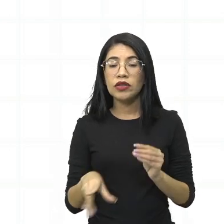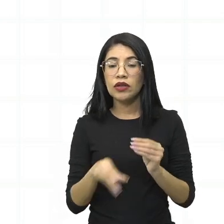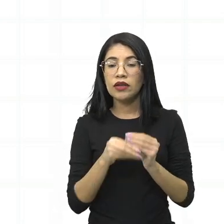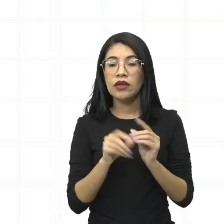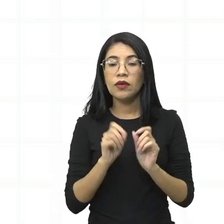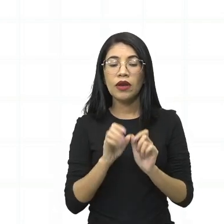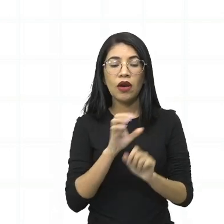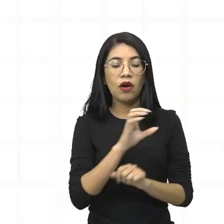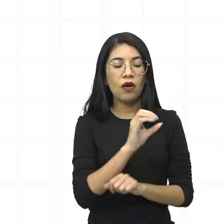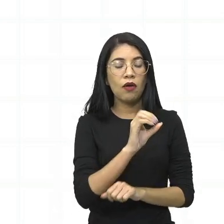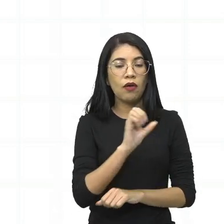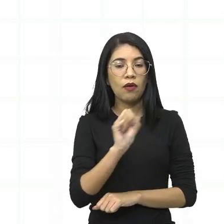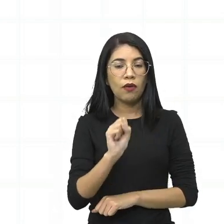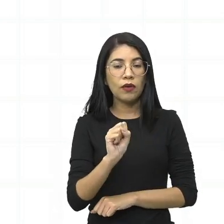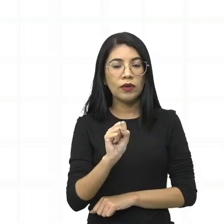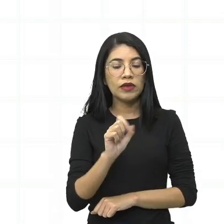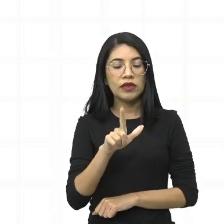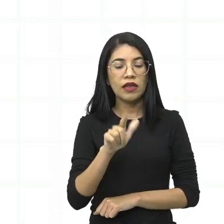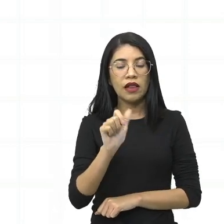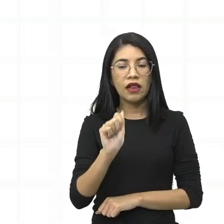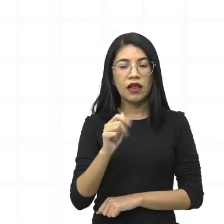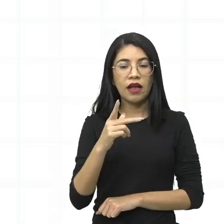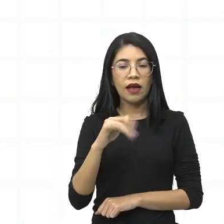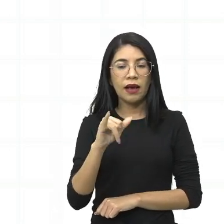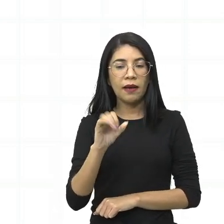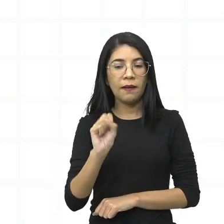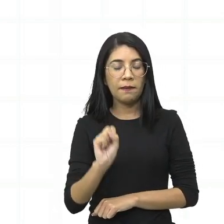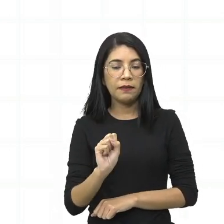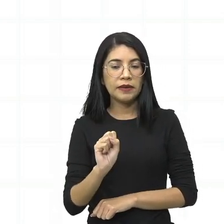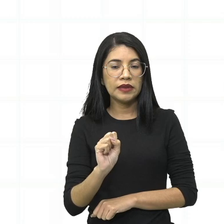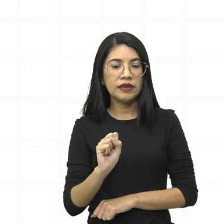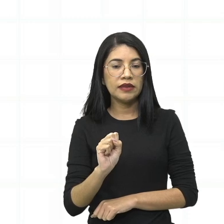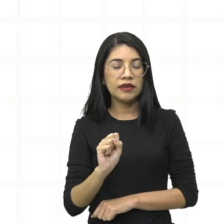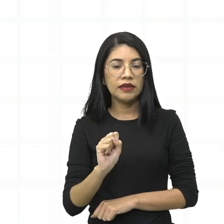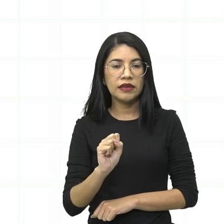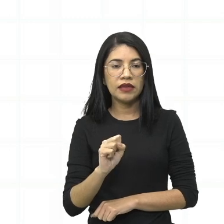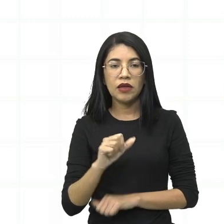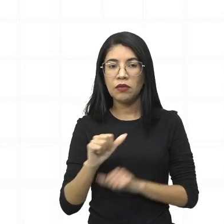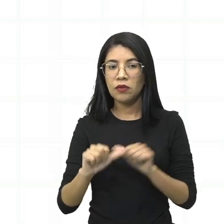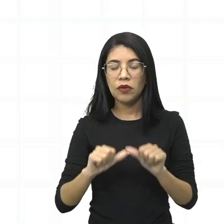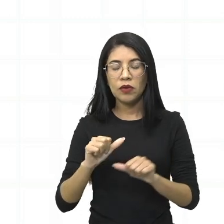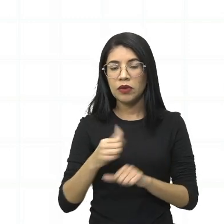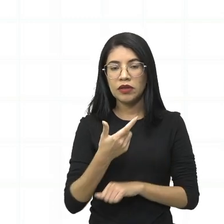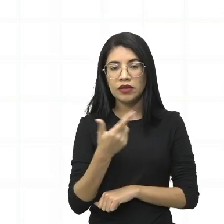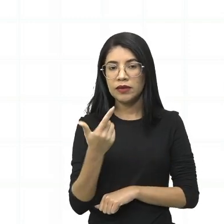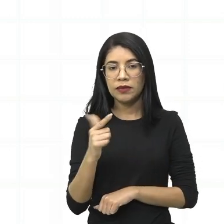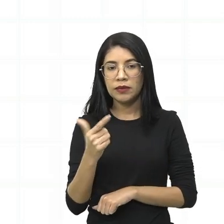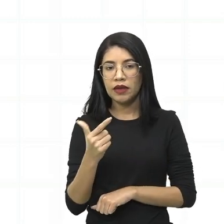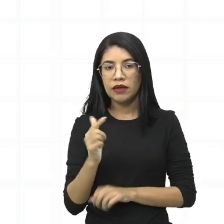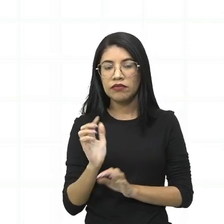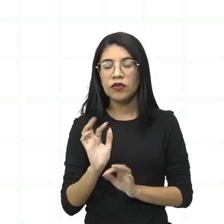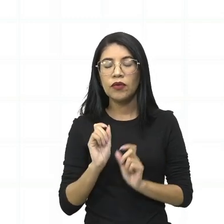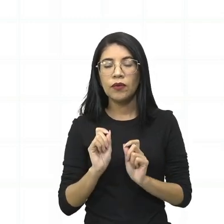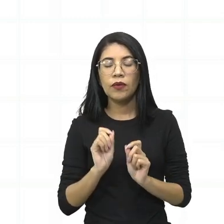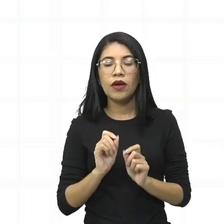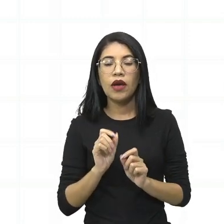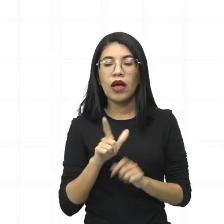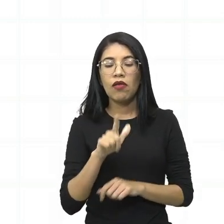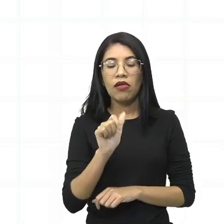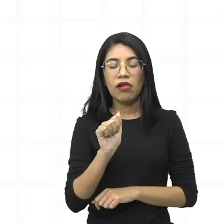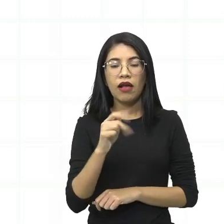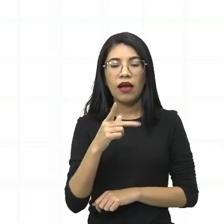Fica os lápis. Não mudei, então, o final, né? A terminação. E